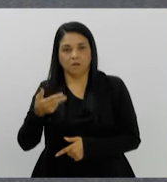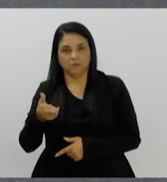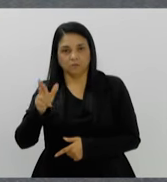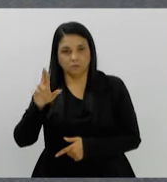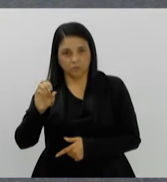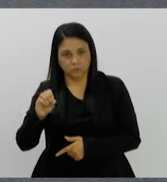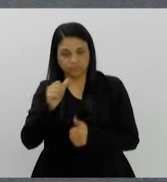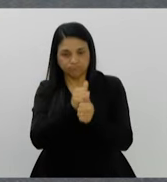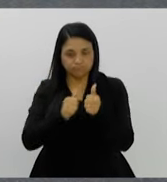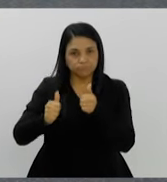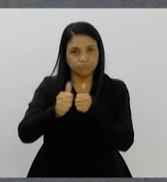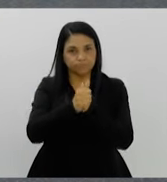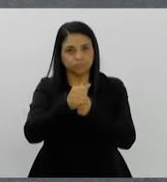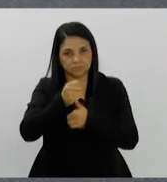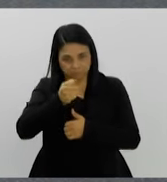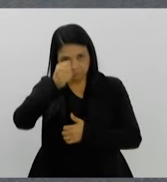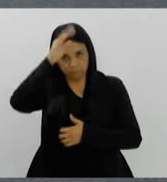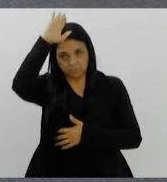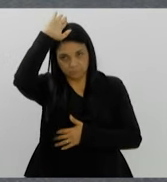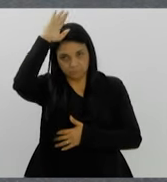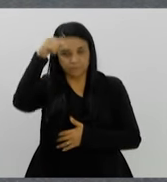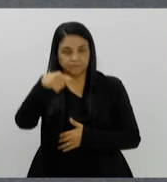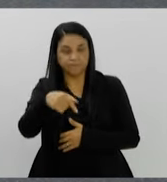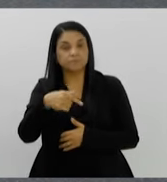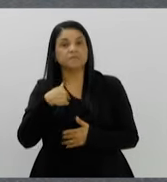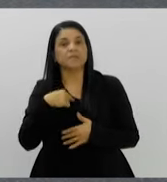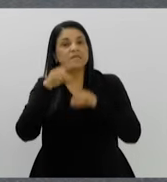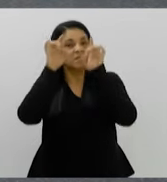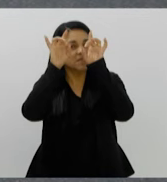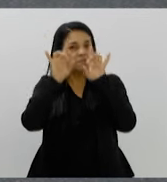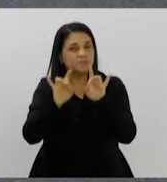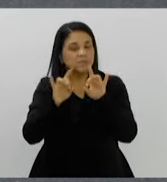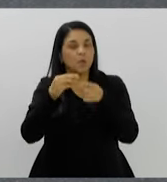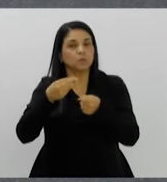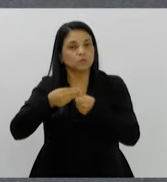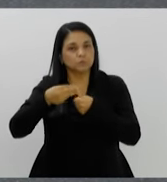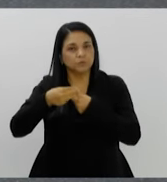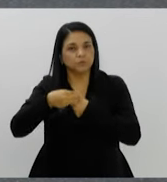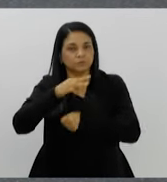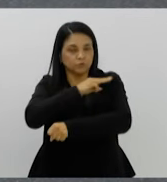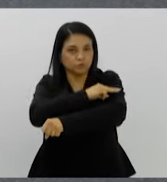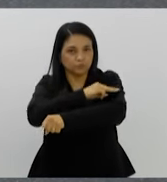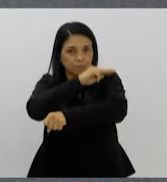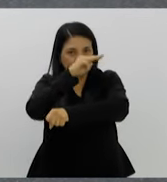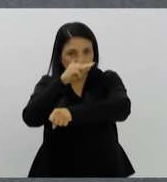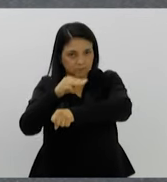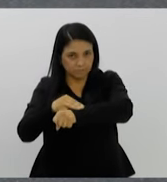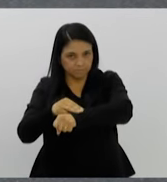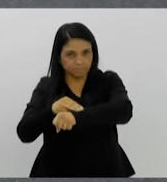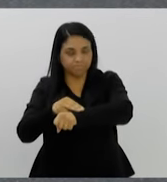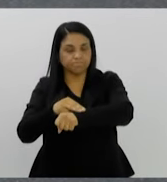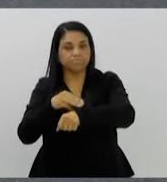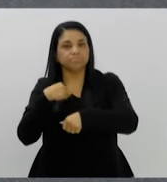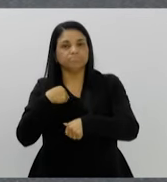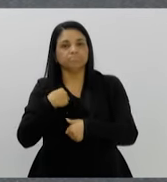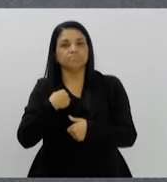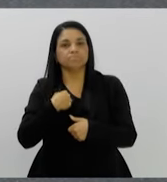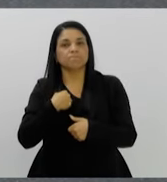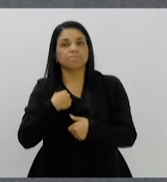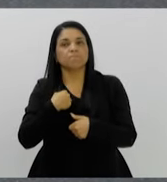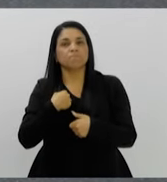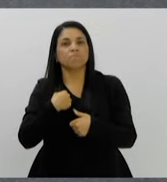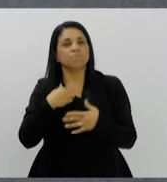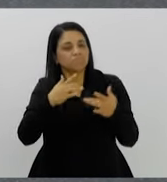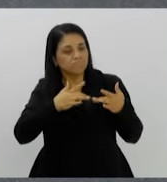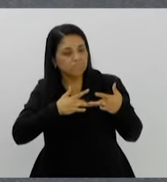do Corpo de Bombeiros Militar em especial no Município de Magé Eu também não posso deixar de externar a minha